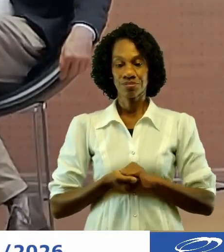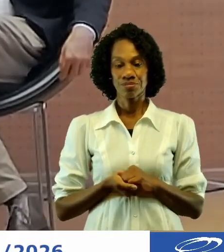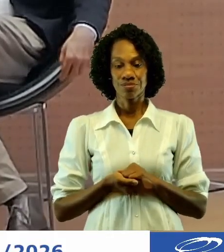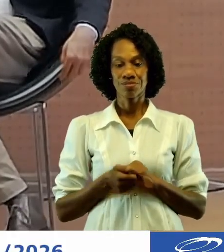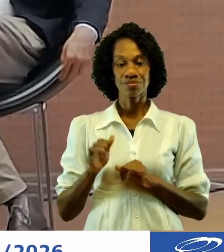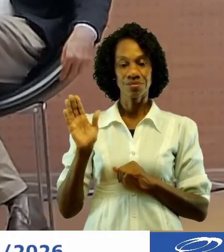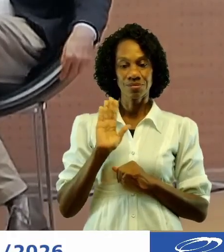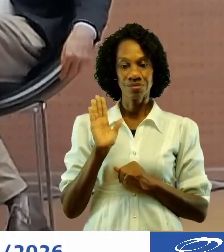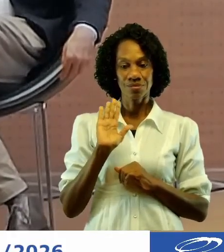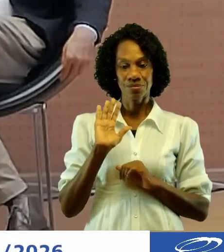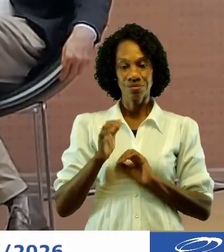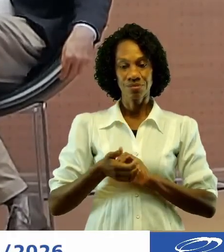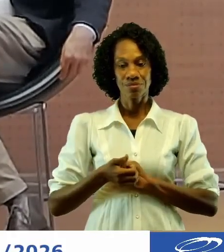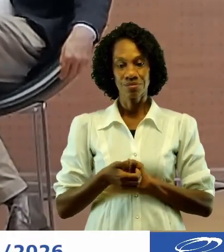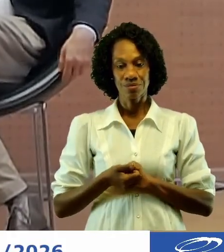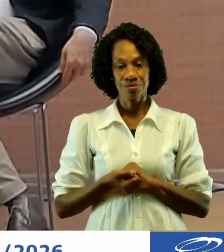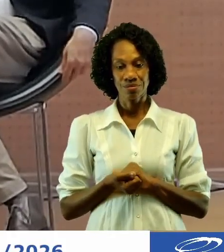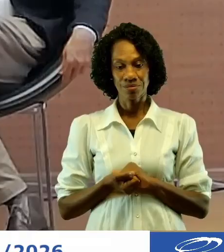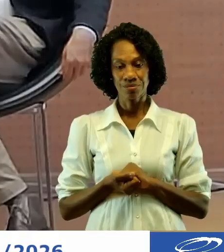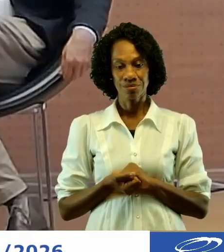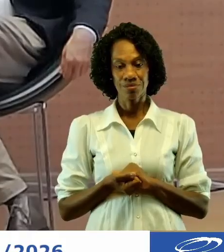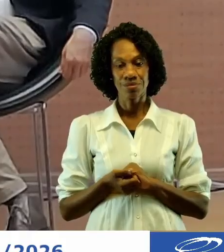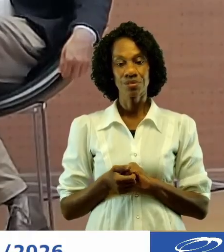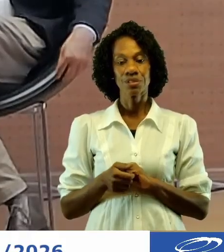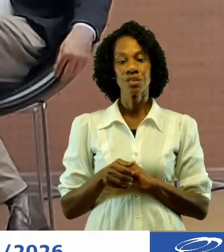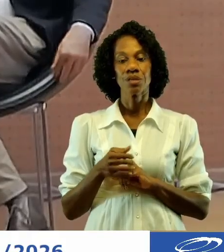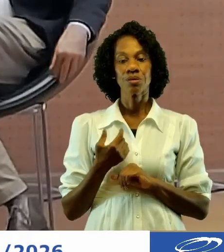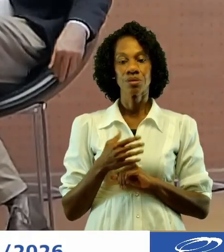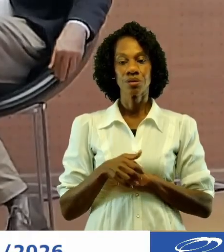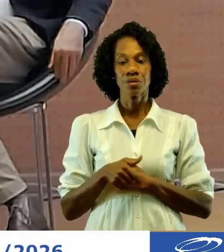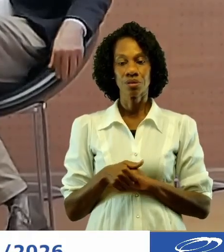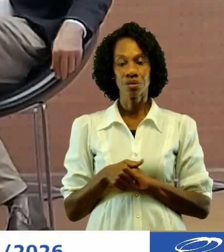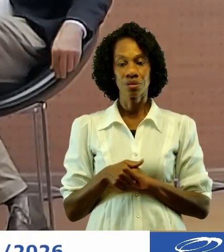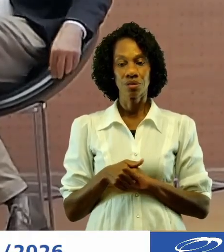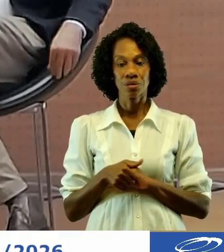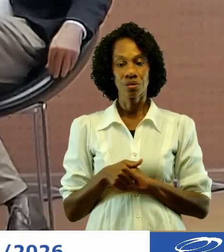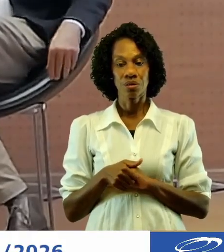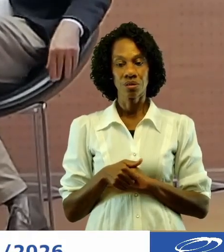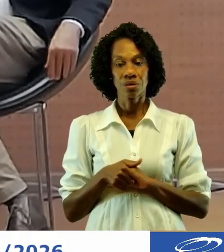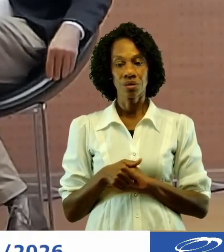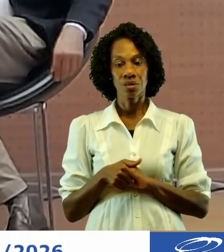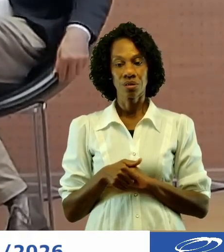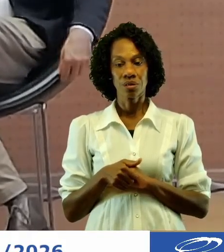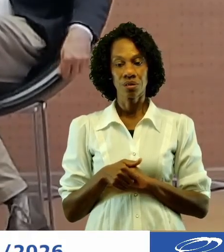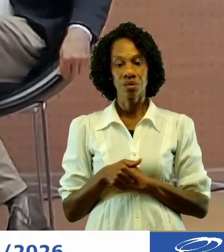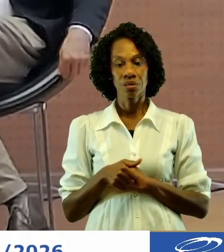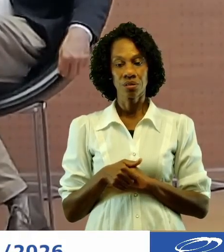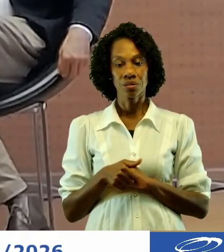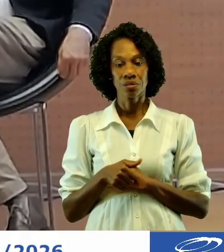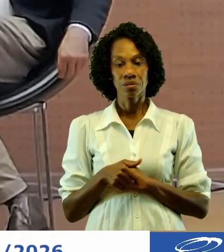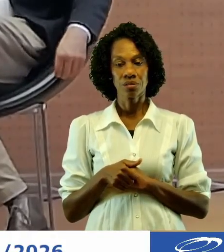Hello, Mr. Alex Soriano. My name is Arthur Vergara, and I will help with the